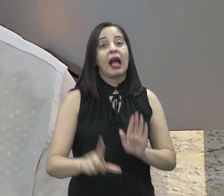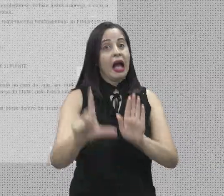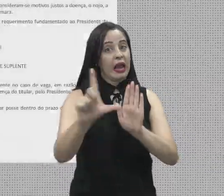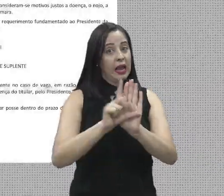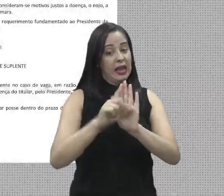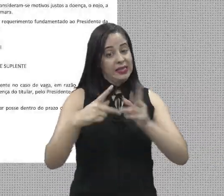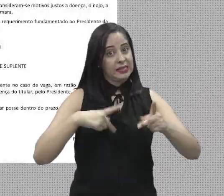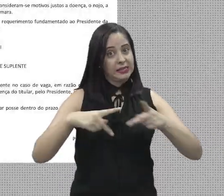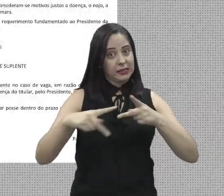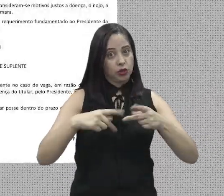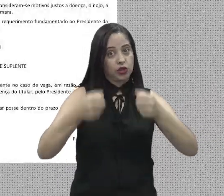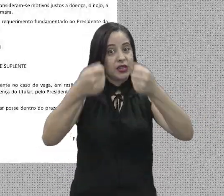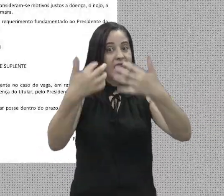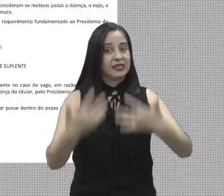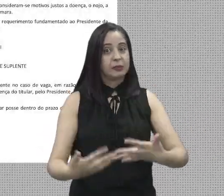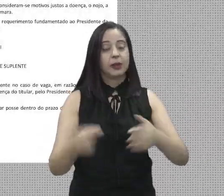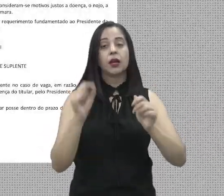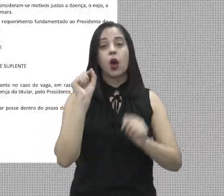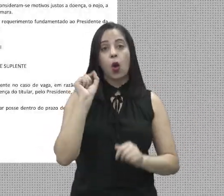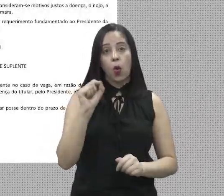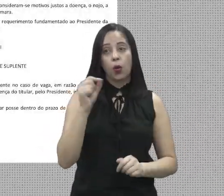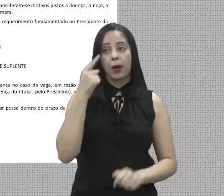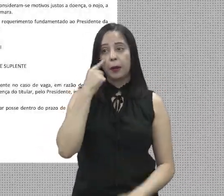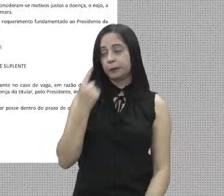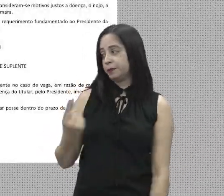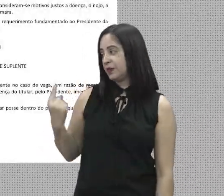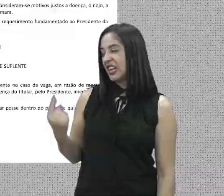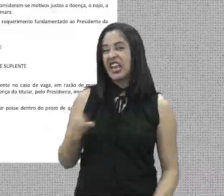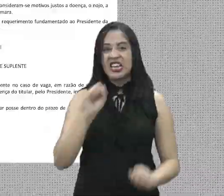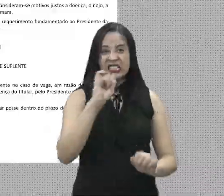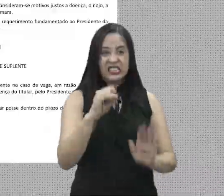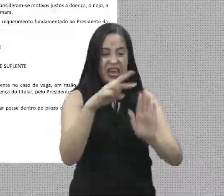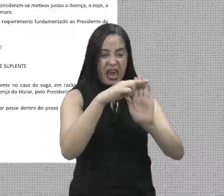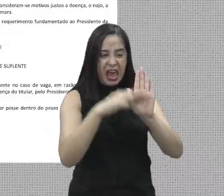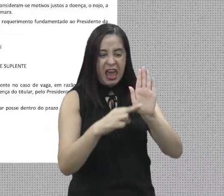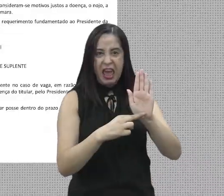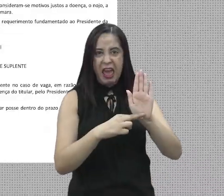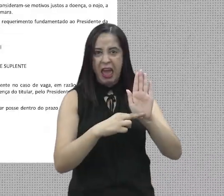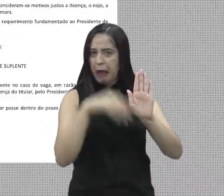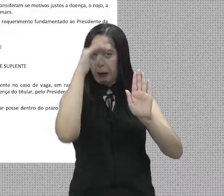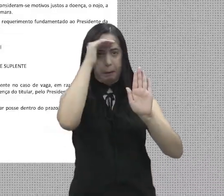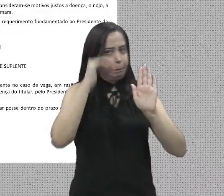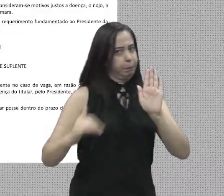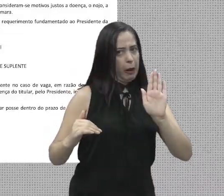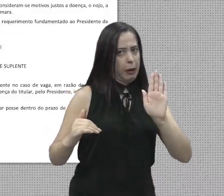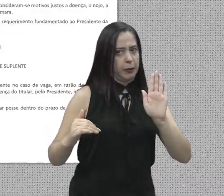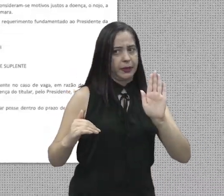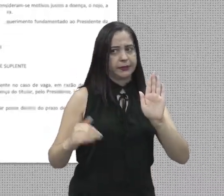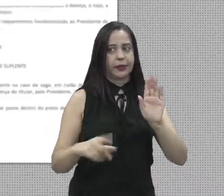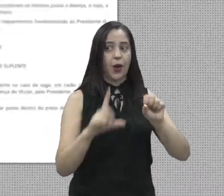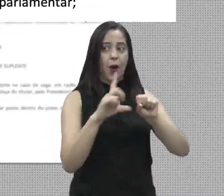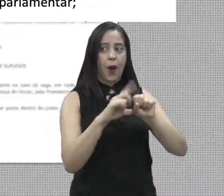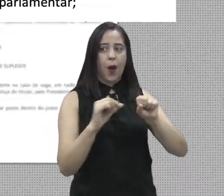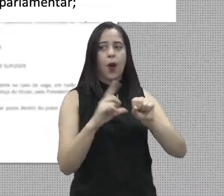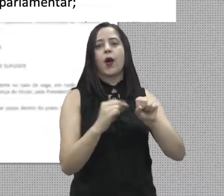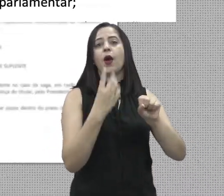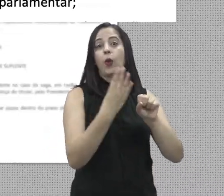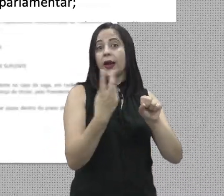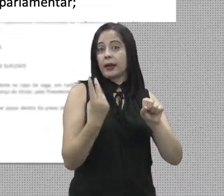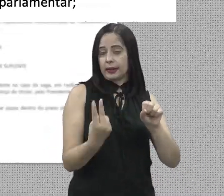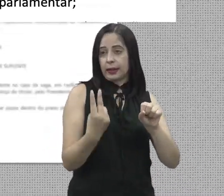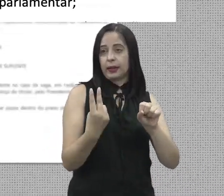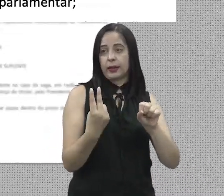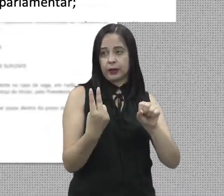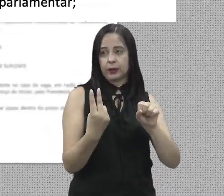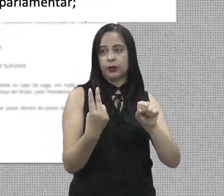plenário, né? A lei orgânica do município estabelece as consequências para o descumprimento dessas normas. De acordo com o item 2